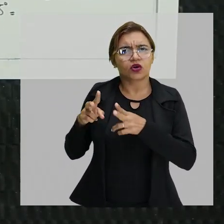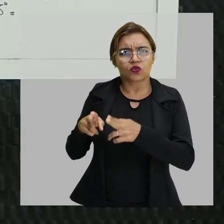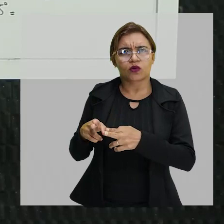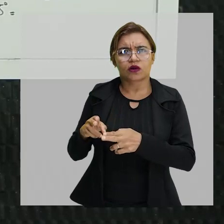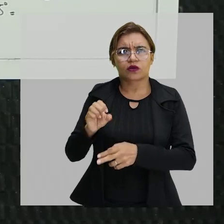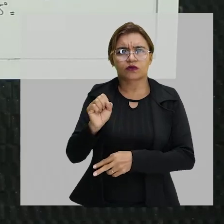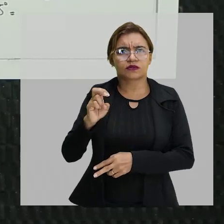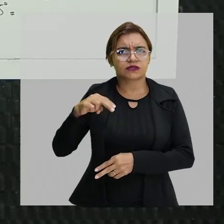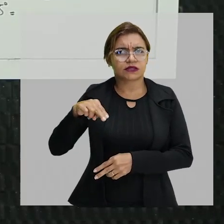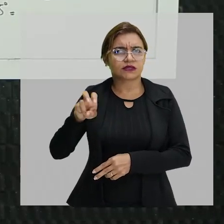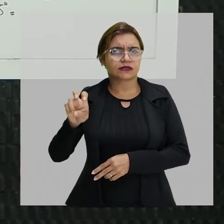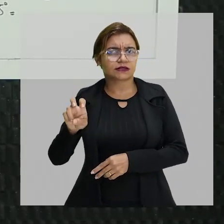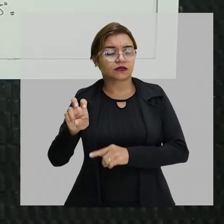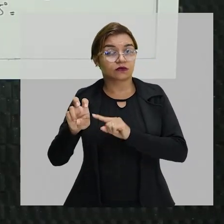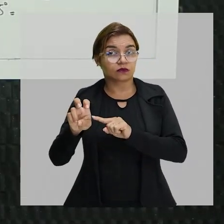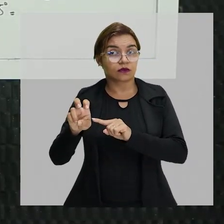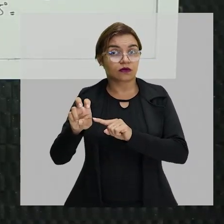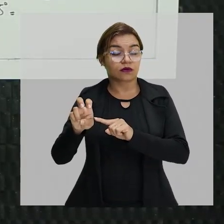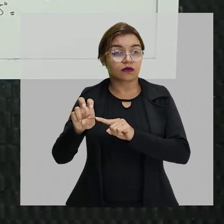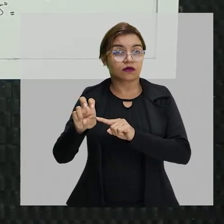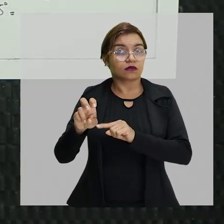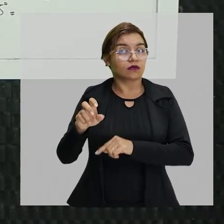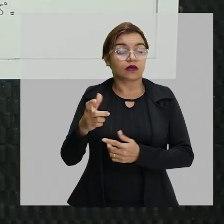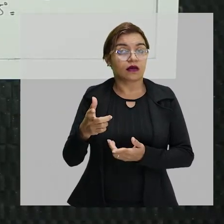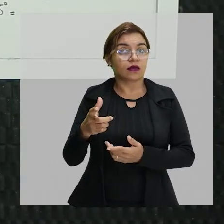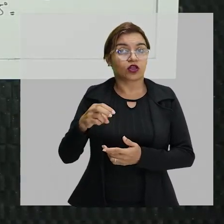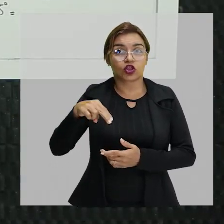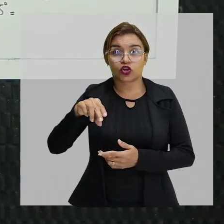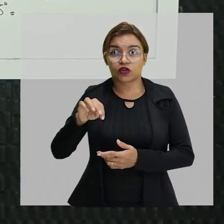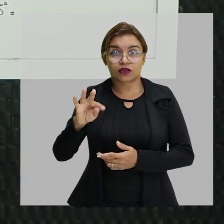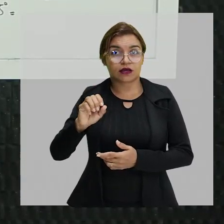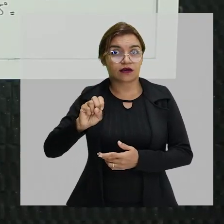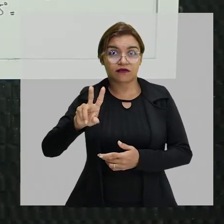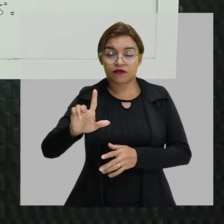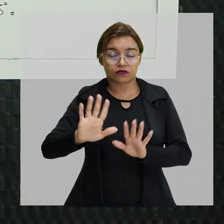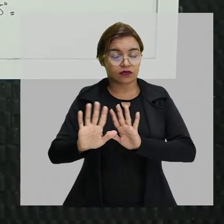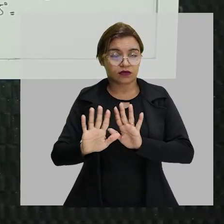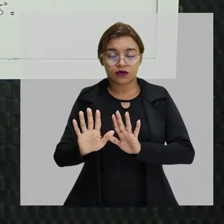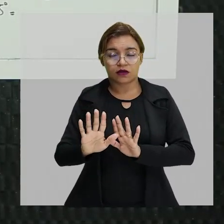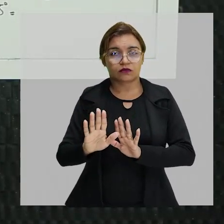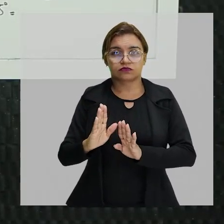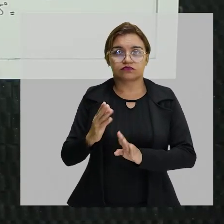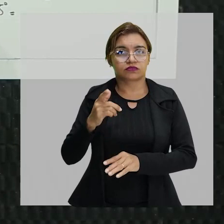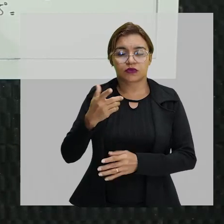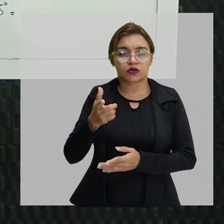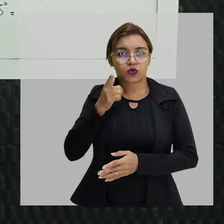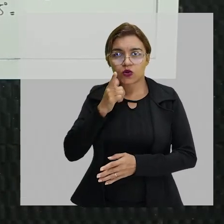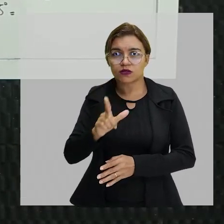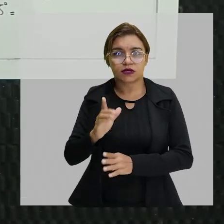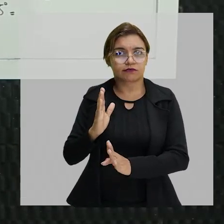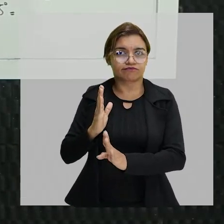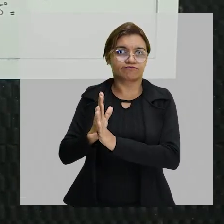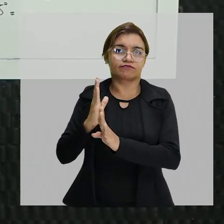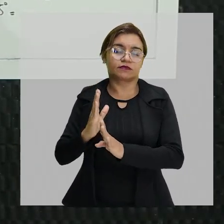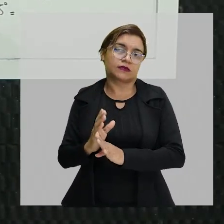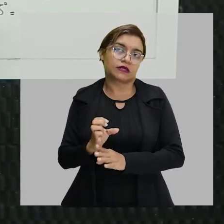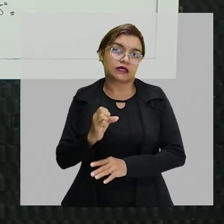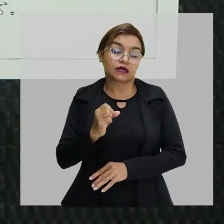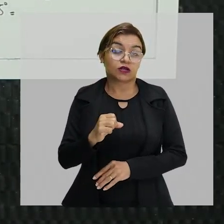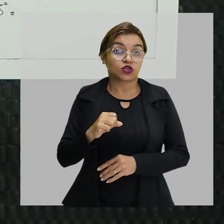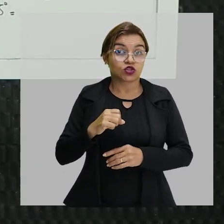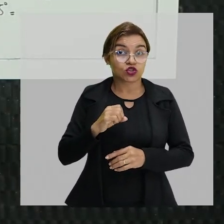com o de 5? Porque o de 5 não é um arco notável. Né? Não são aqueles que a gente consegue determinar, a não ser que você tenha uma tabela. E